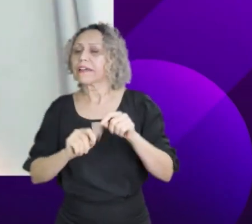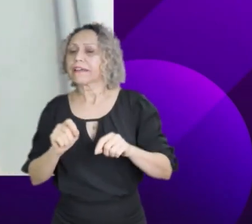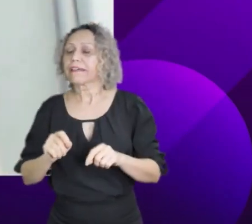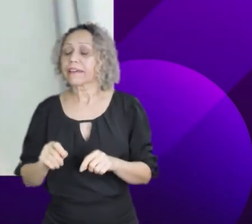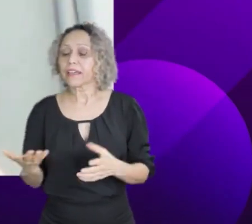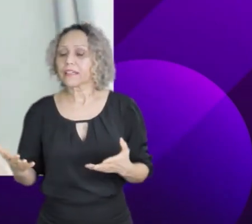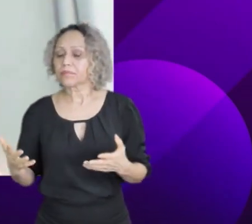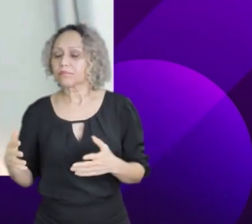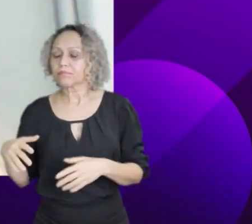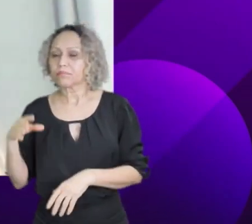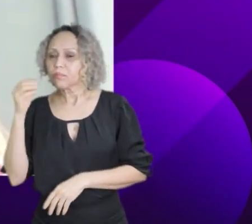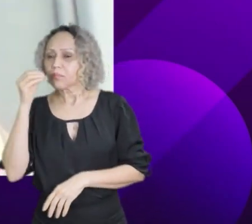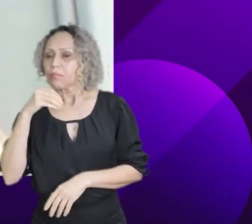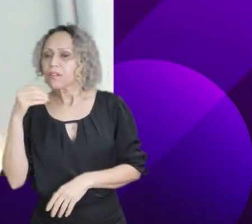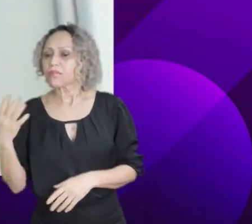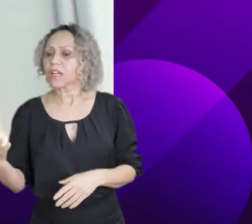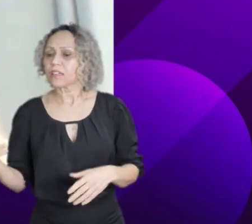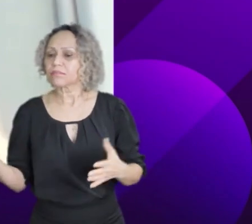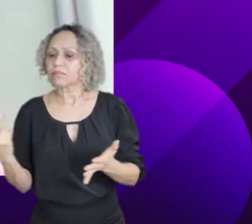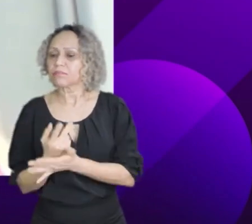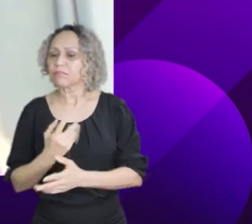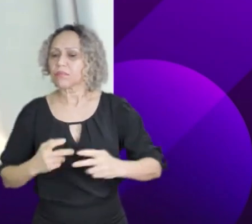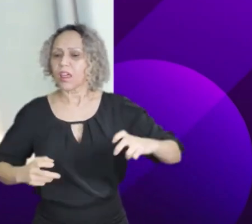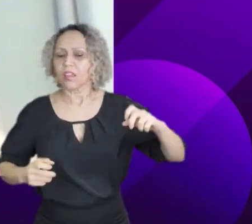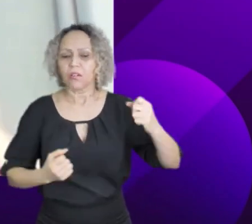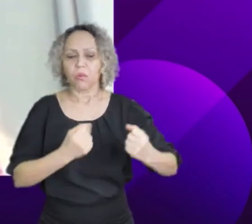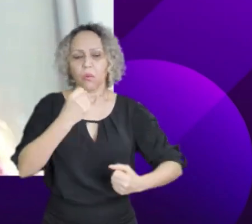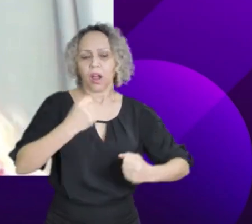pessoas que estão mais expostas, né? E aí,